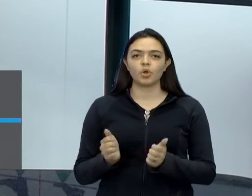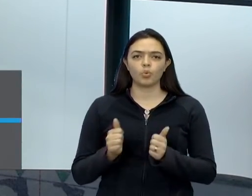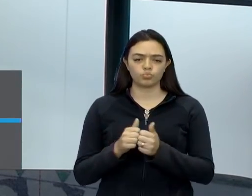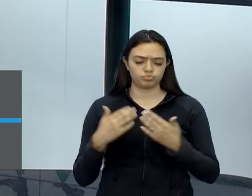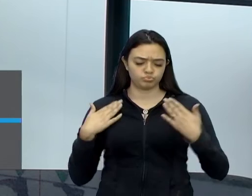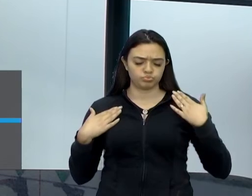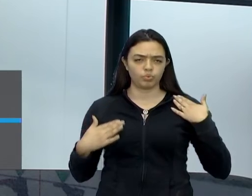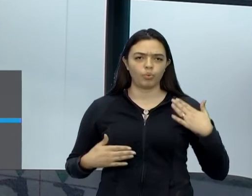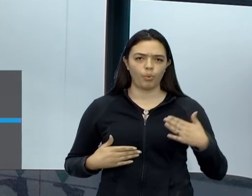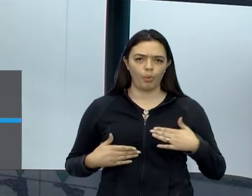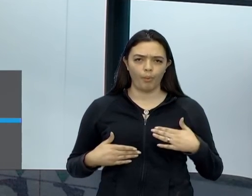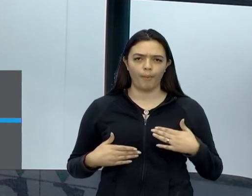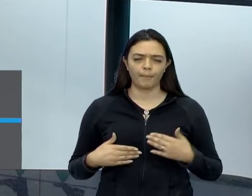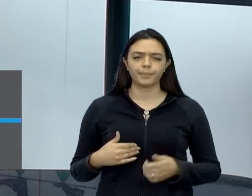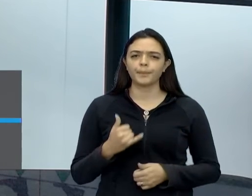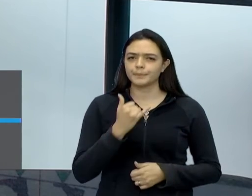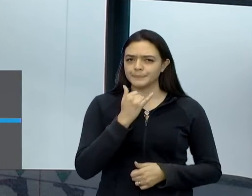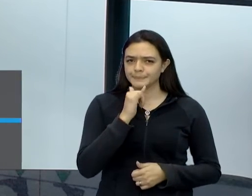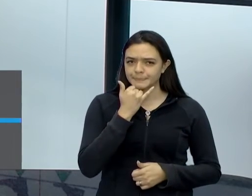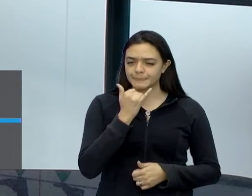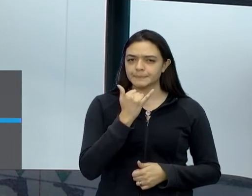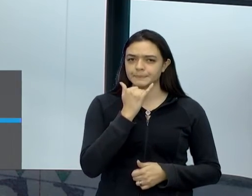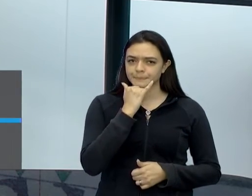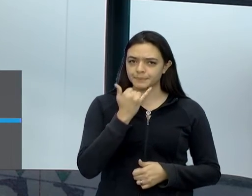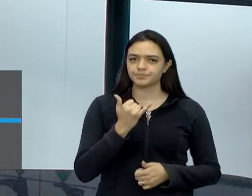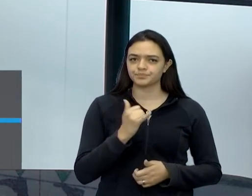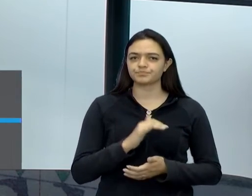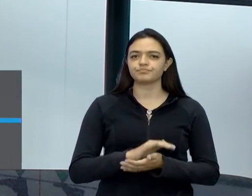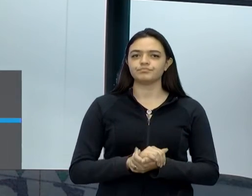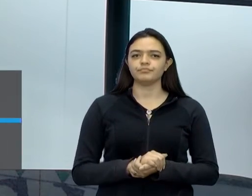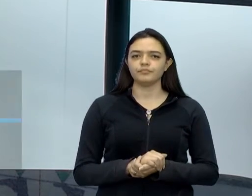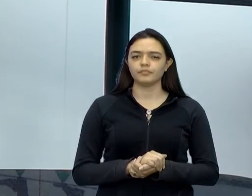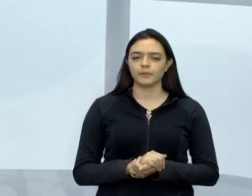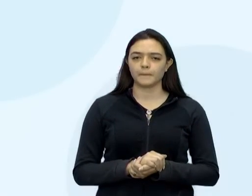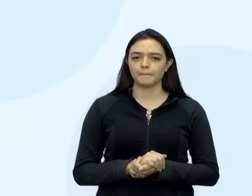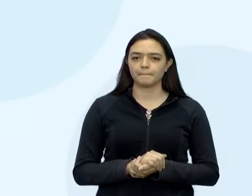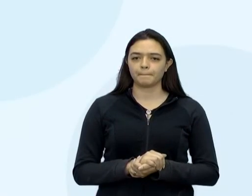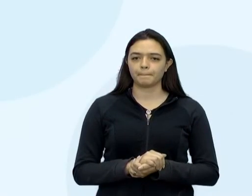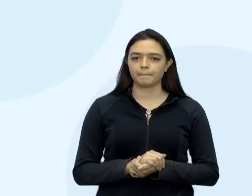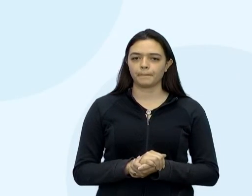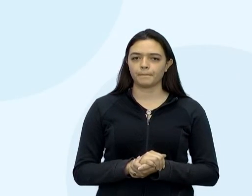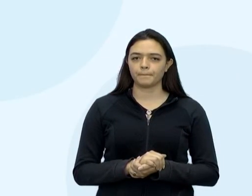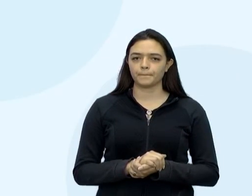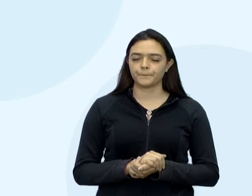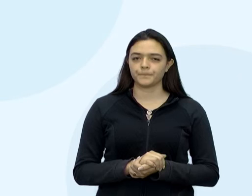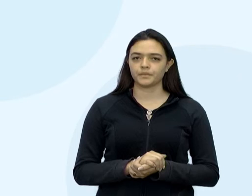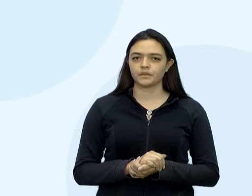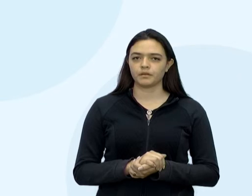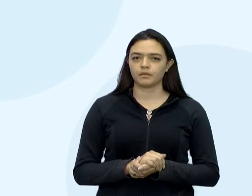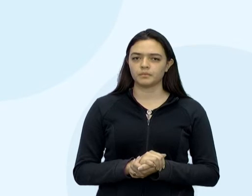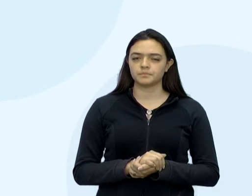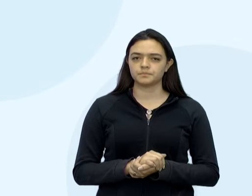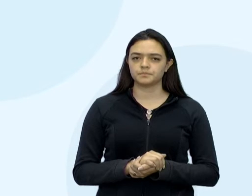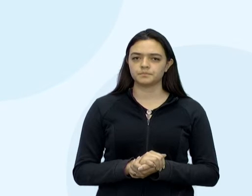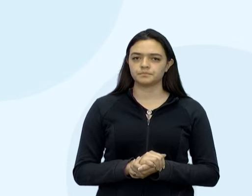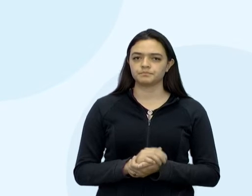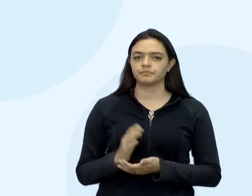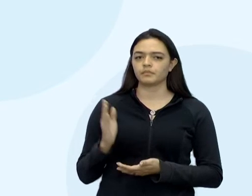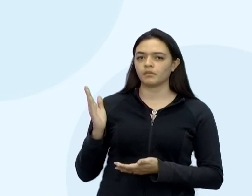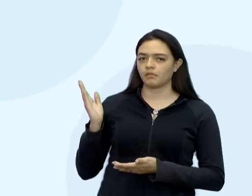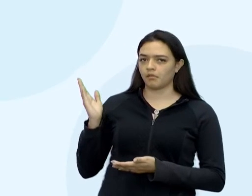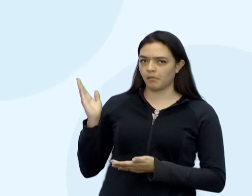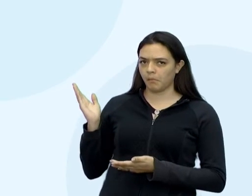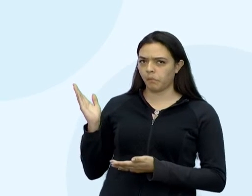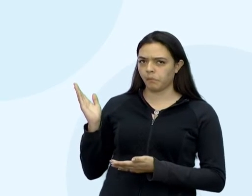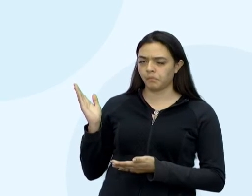energia. Aproveito de quebra também para te mostrar aqui que essa semelhança quase, né, essa alusão aí